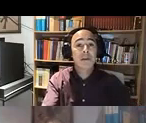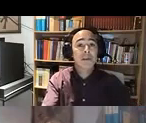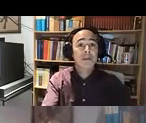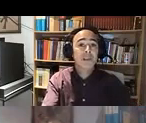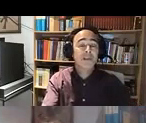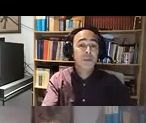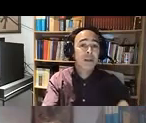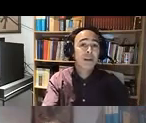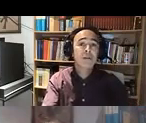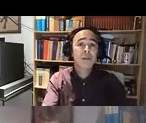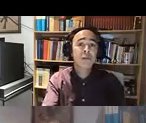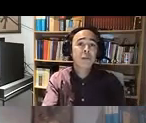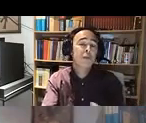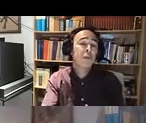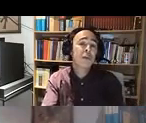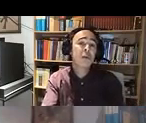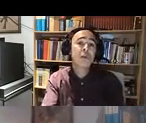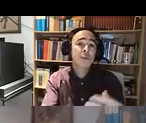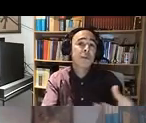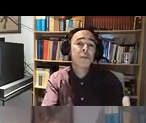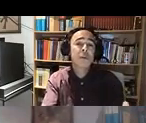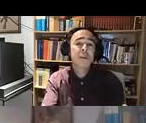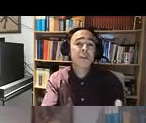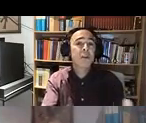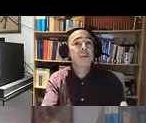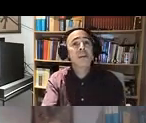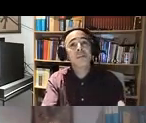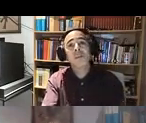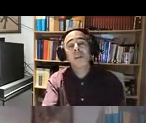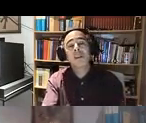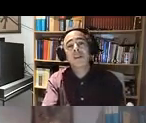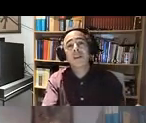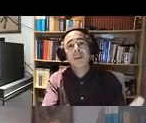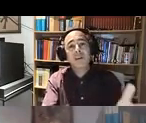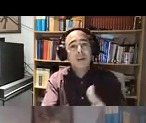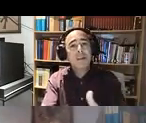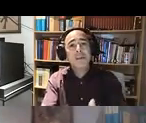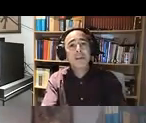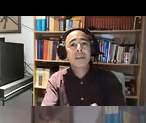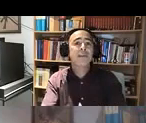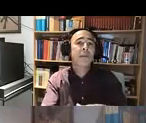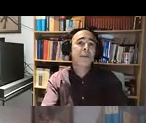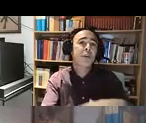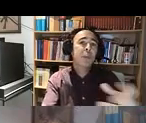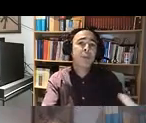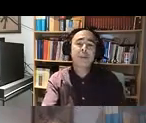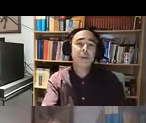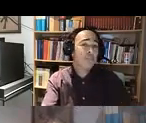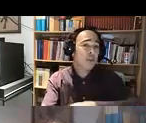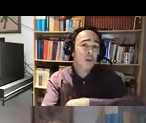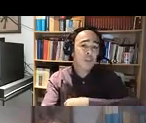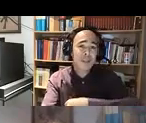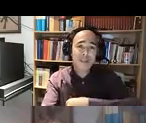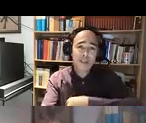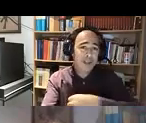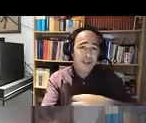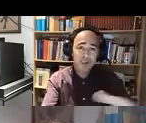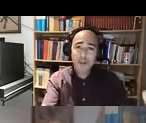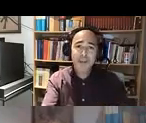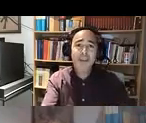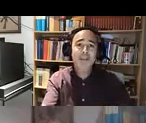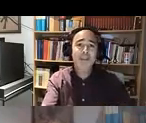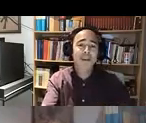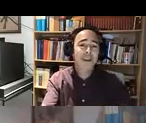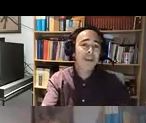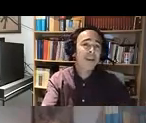espaço do local estava as pragas local nunca nos publicou o final a dizer Olha obrigado por milhares aqui mais um cliente vamos de recompensa repensar